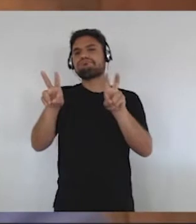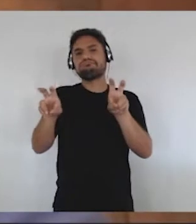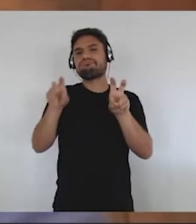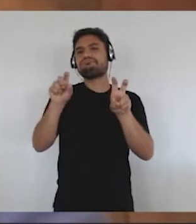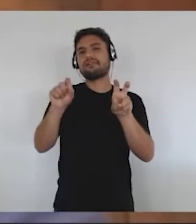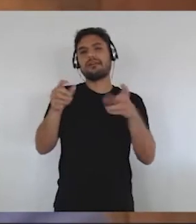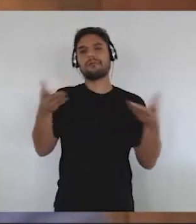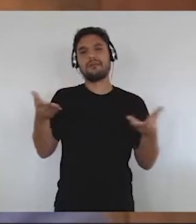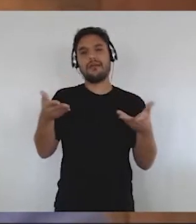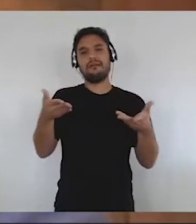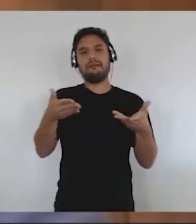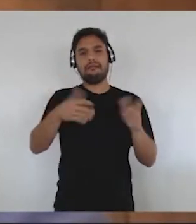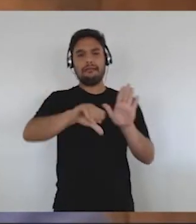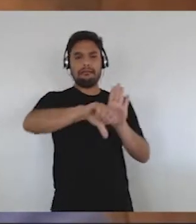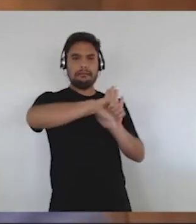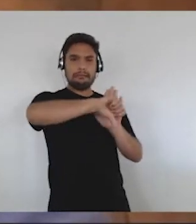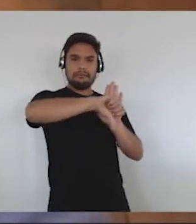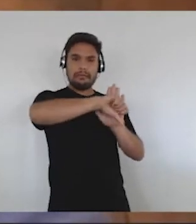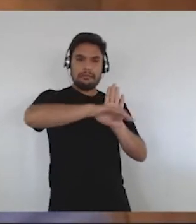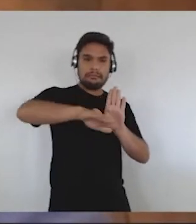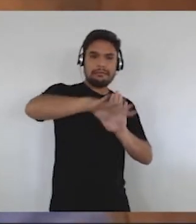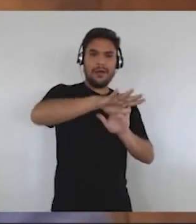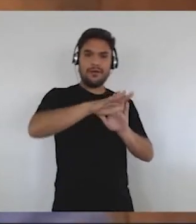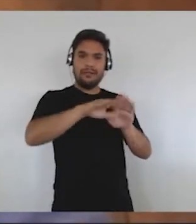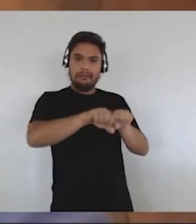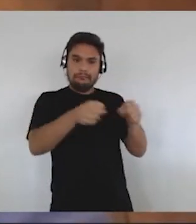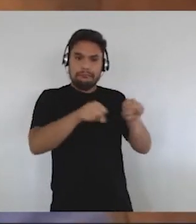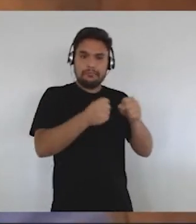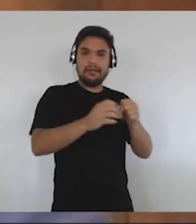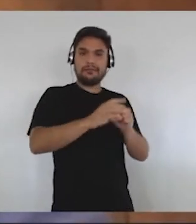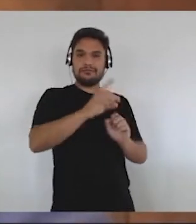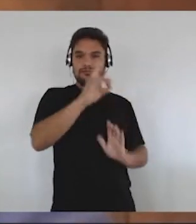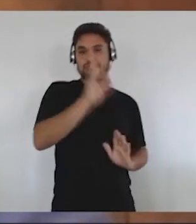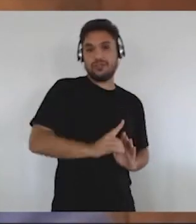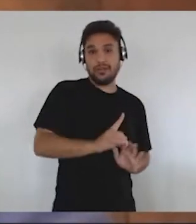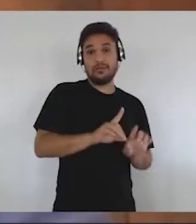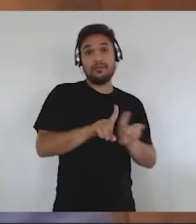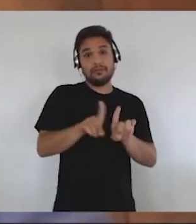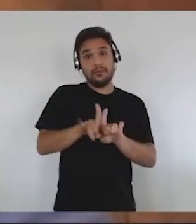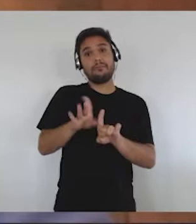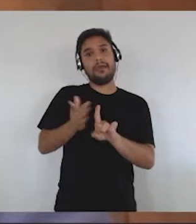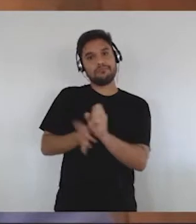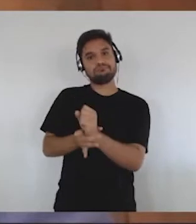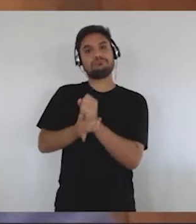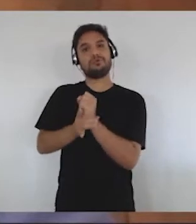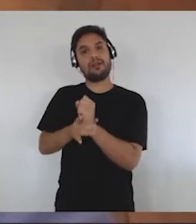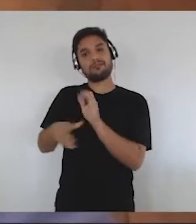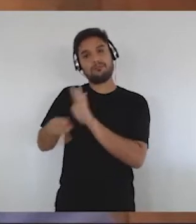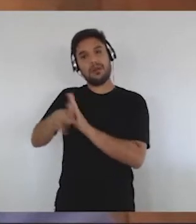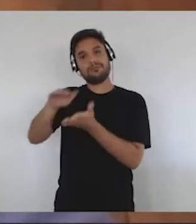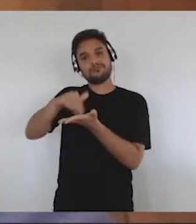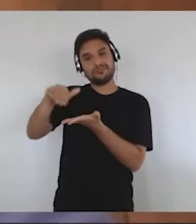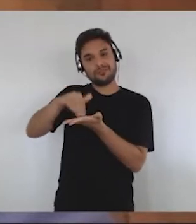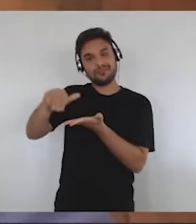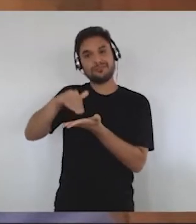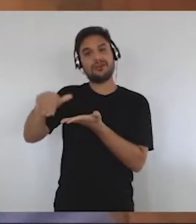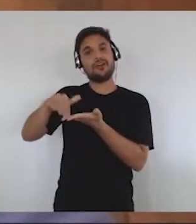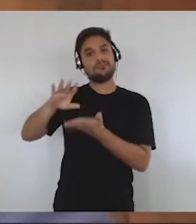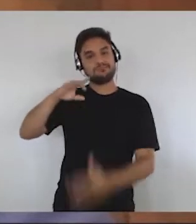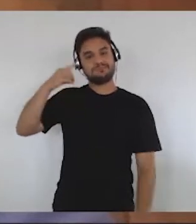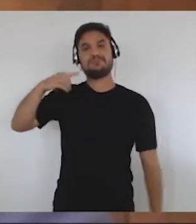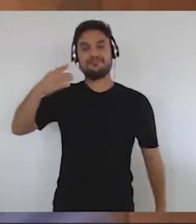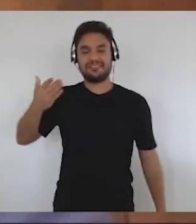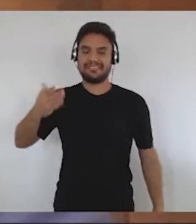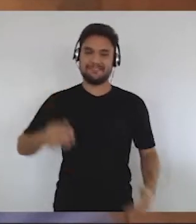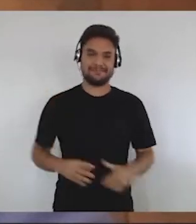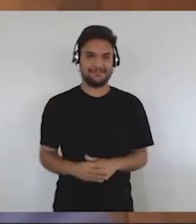de criminalização da violação das prerrogativas e a inviabilidade dos escritórios de